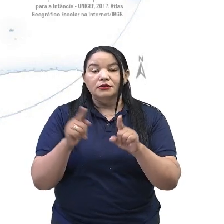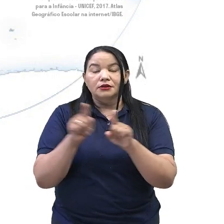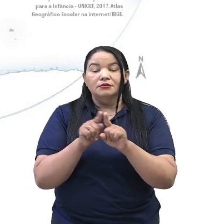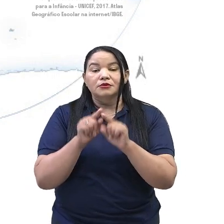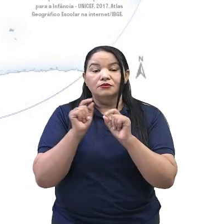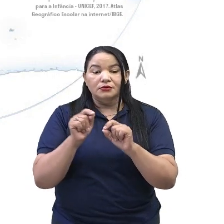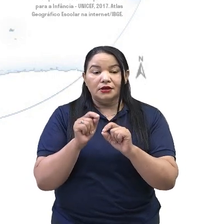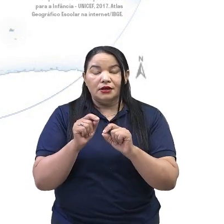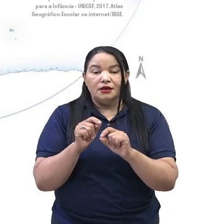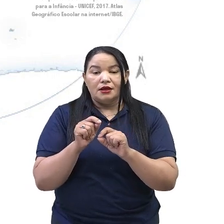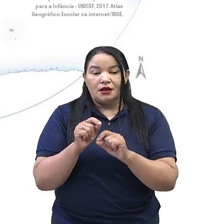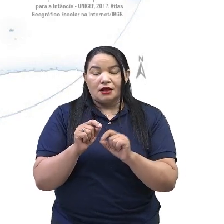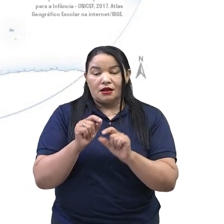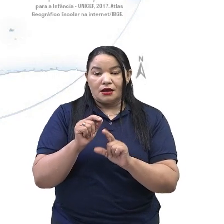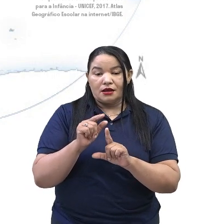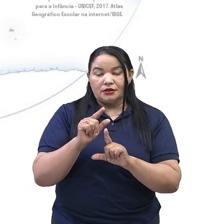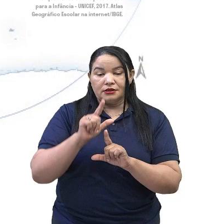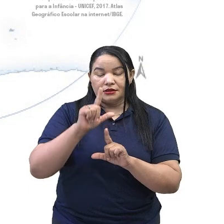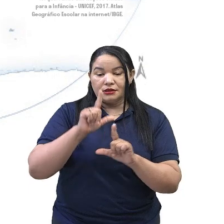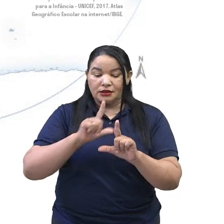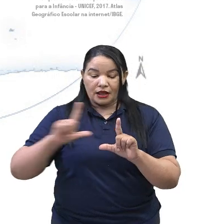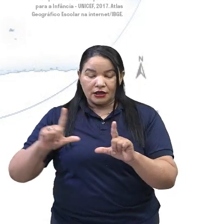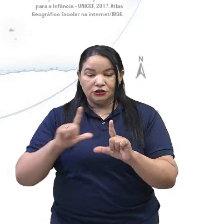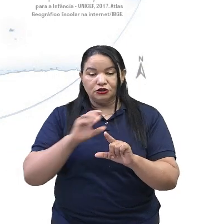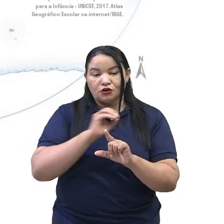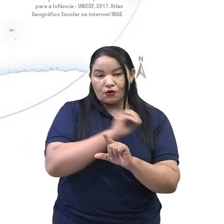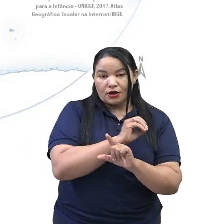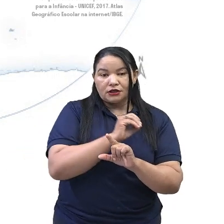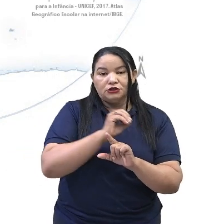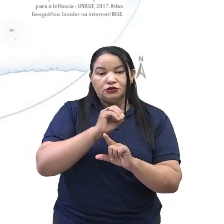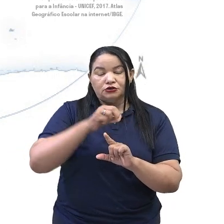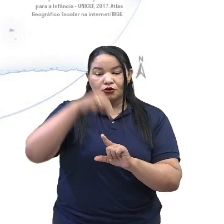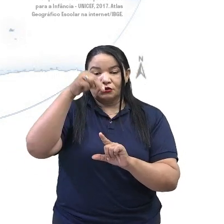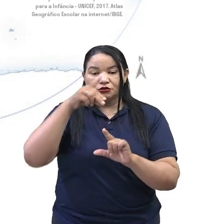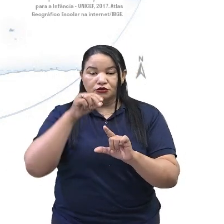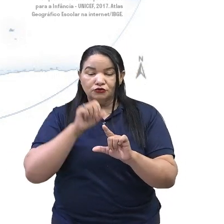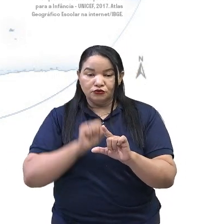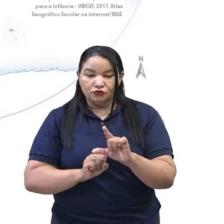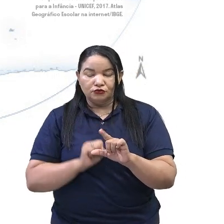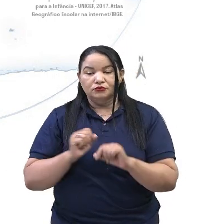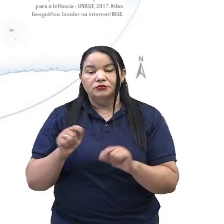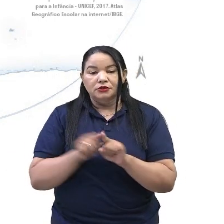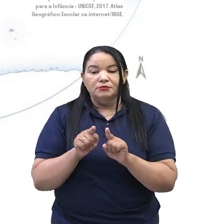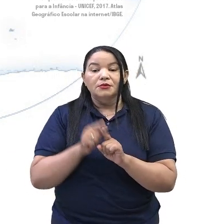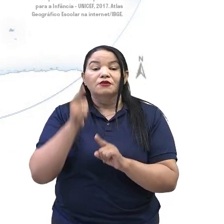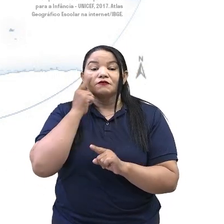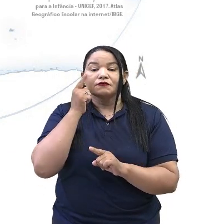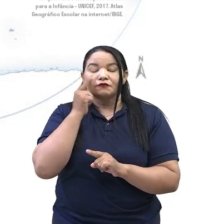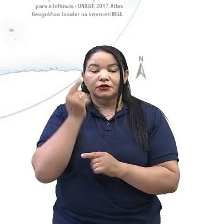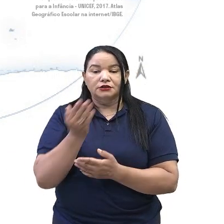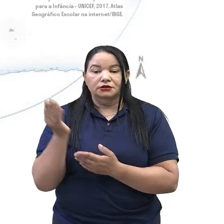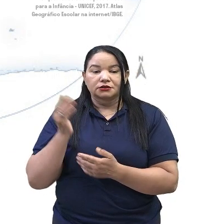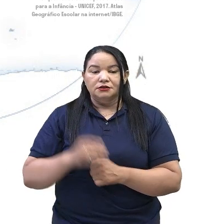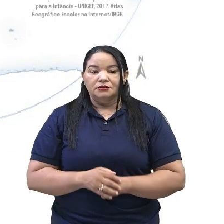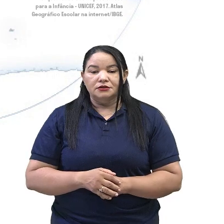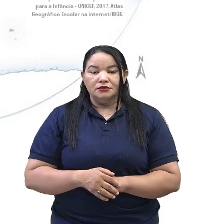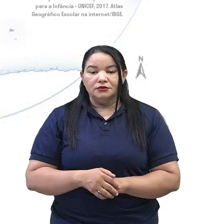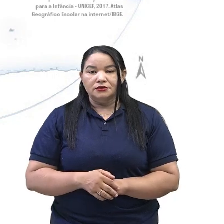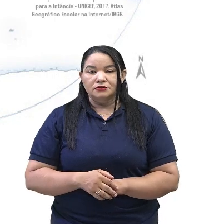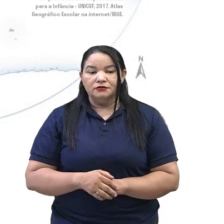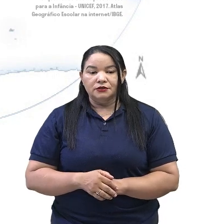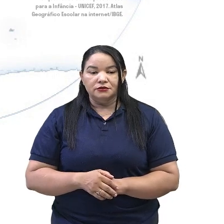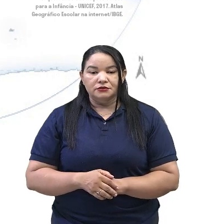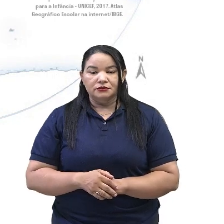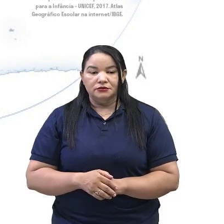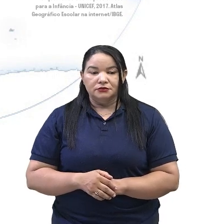e subcolaterais. Olha onde está a nossa orientação aqui no nosso mapa. Olha, ela está ali